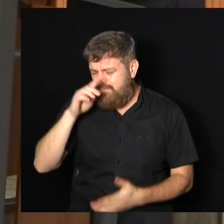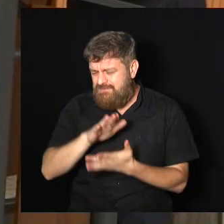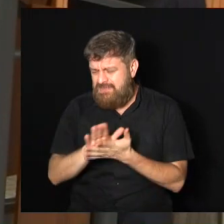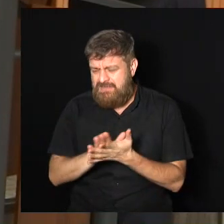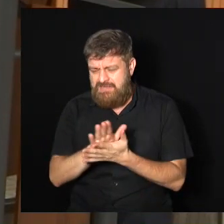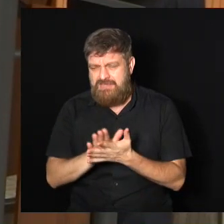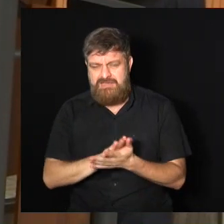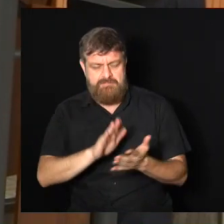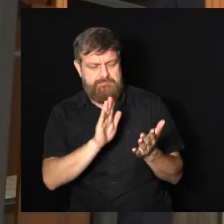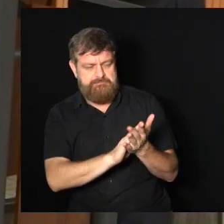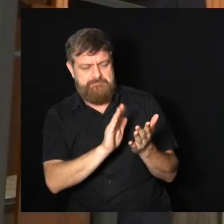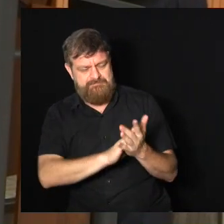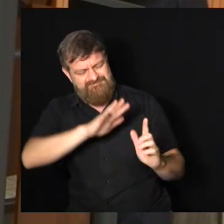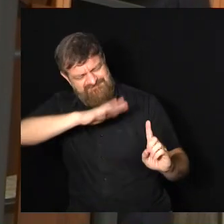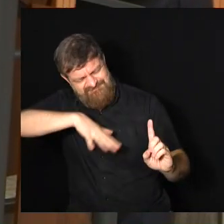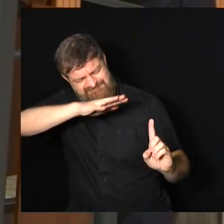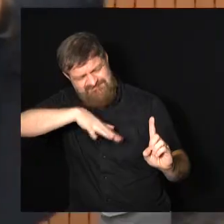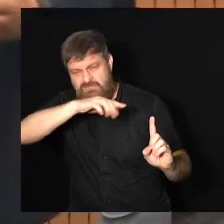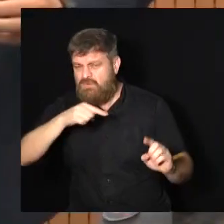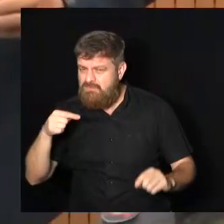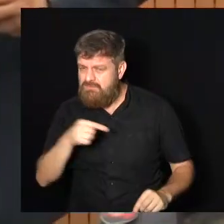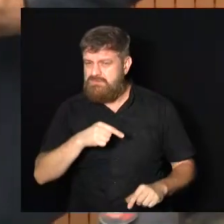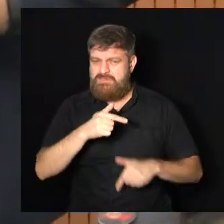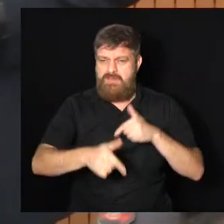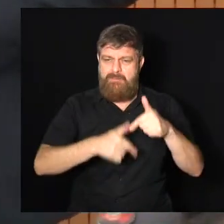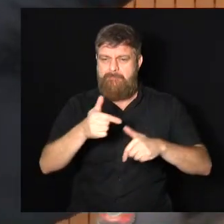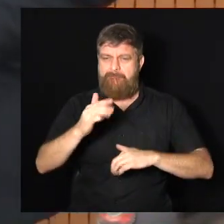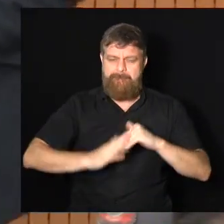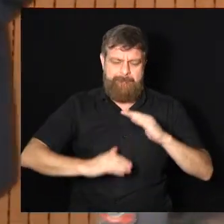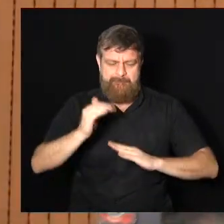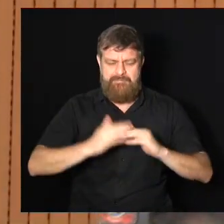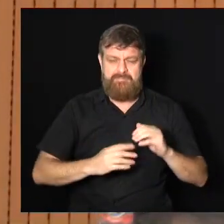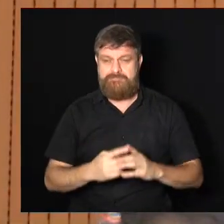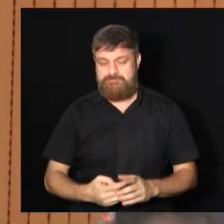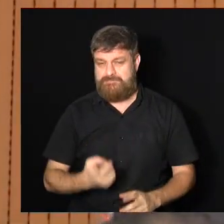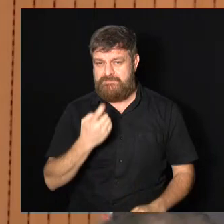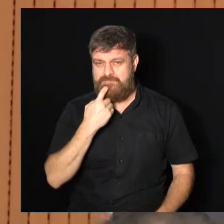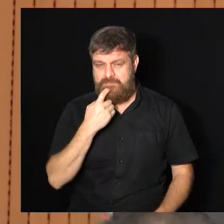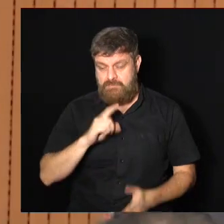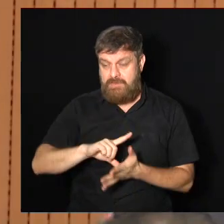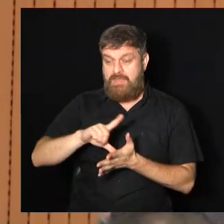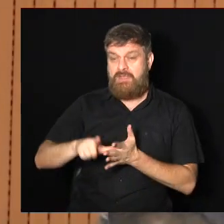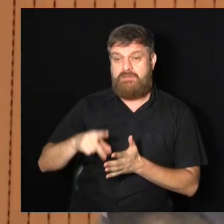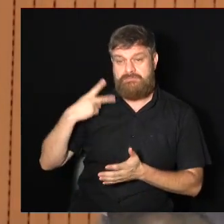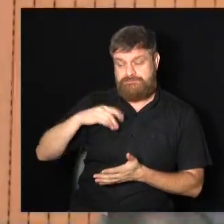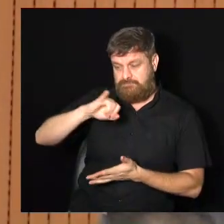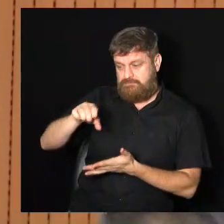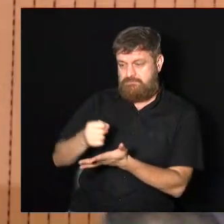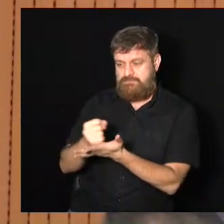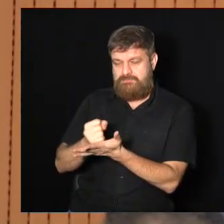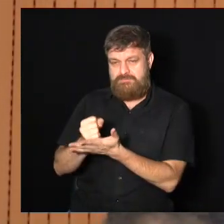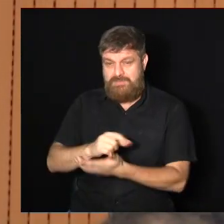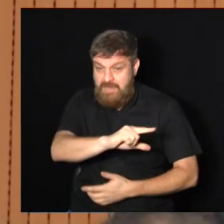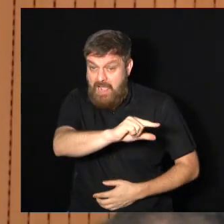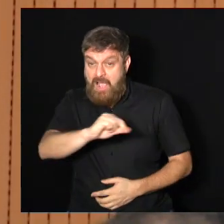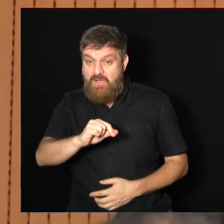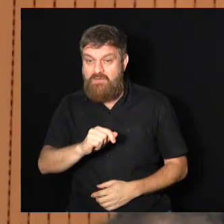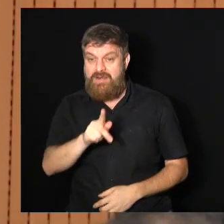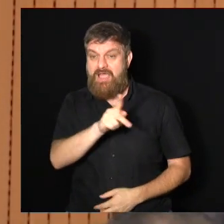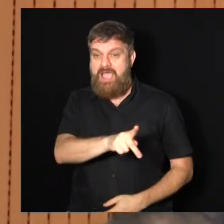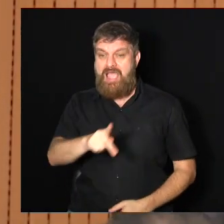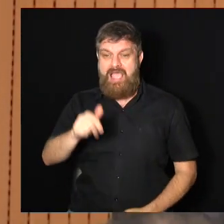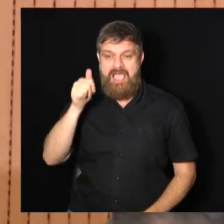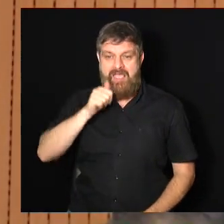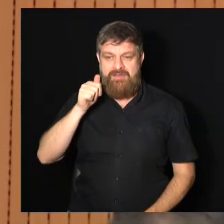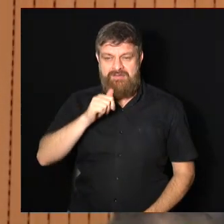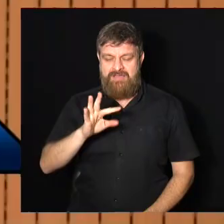toda a atuação de vocês aqui na cidade de Campinas. Em seguida, foi a vez do vereador Jorge da Farmácia homenagear a professora Tereza Dibes